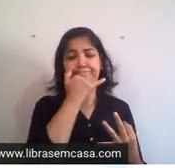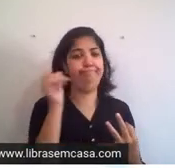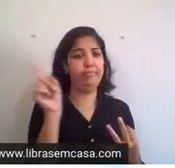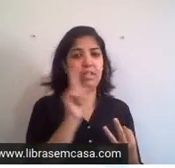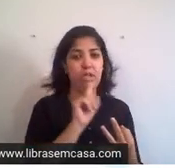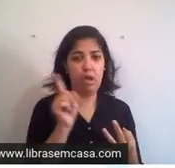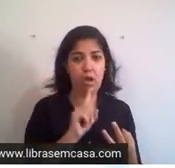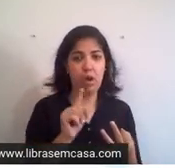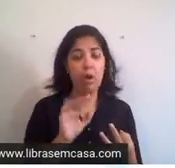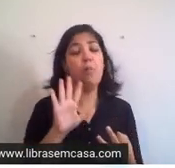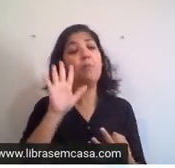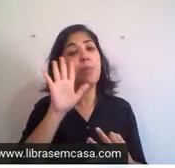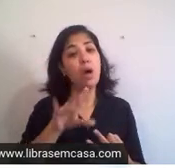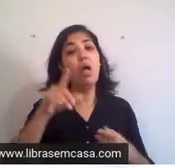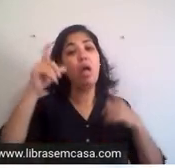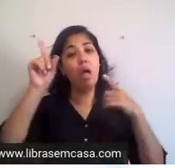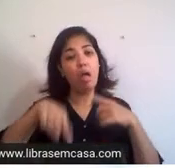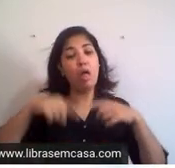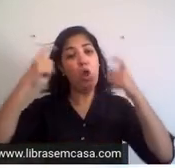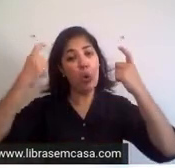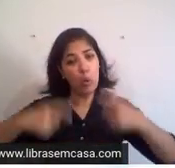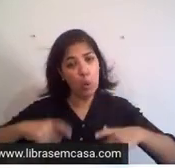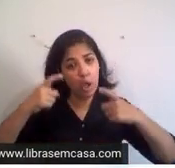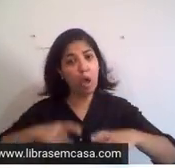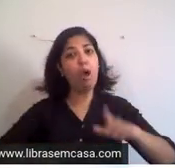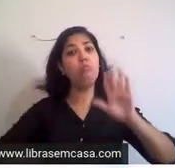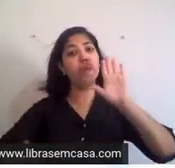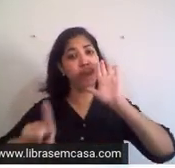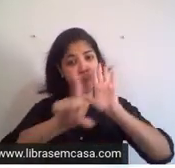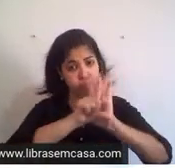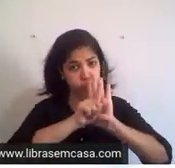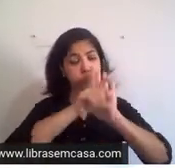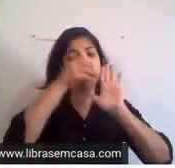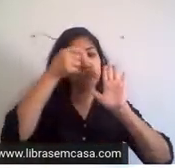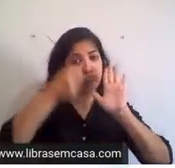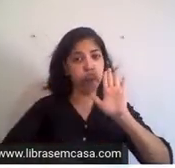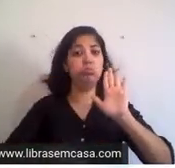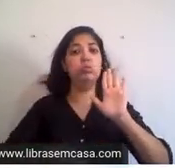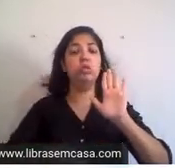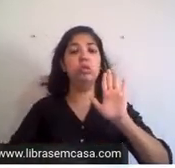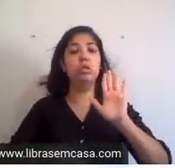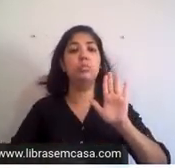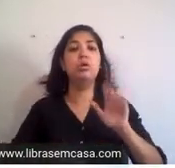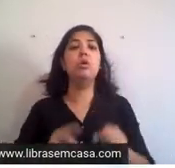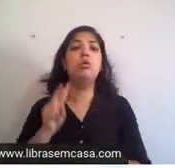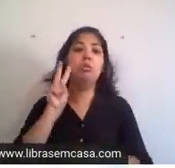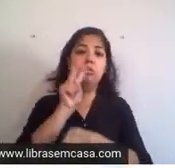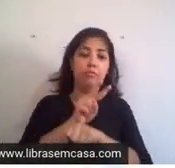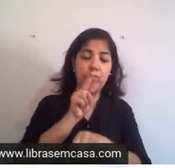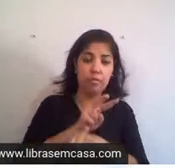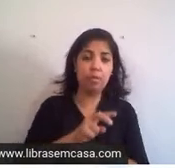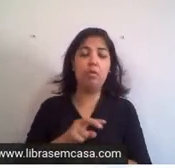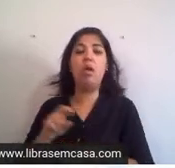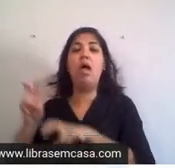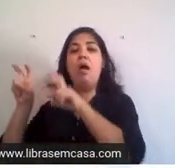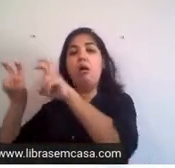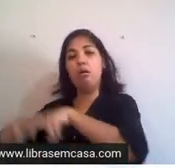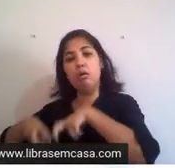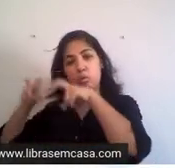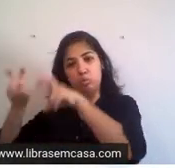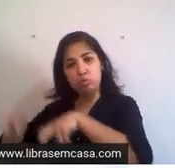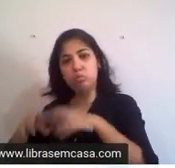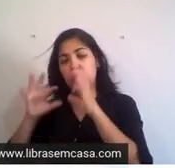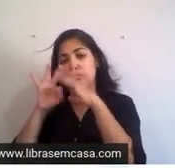é um espaço legítimo para você estar lá dentro, para as organizações que defendem a agricultura familiar, a saúde